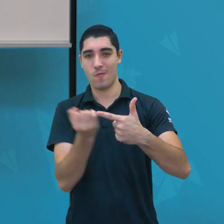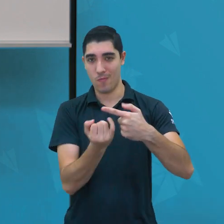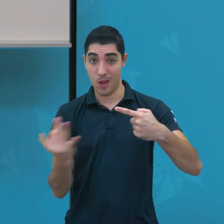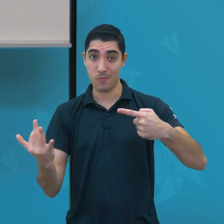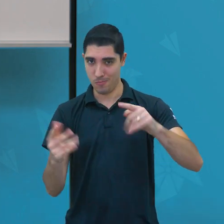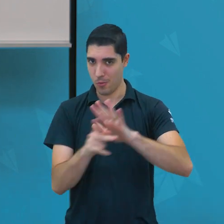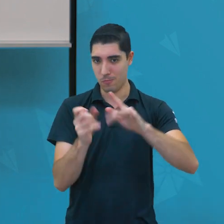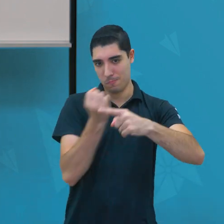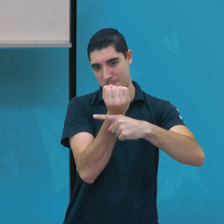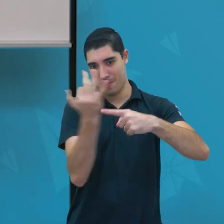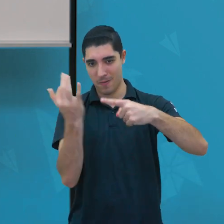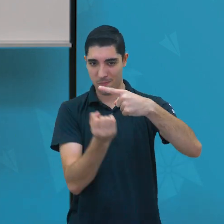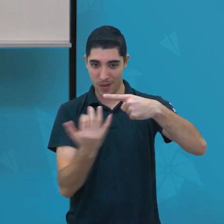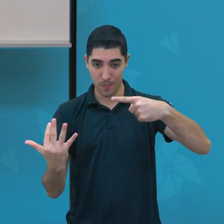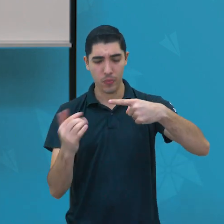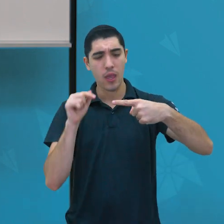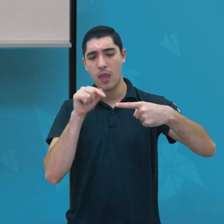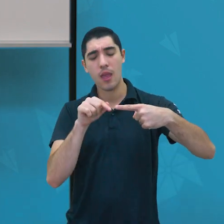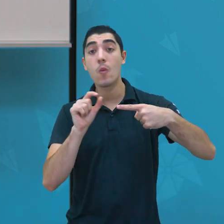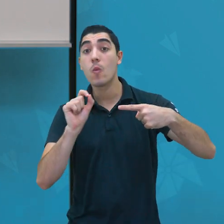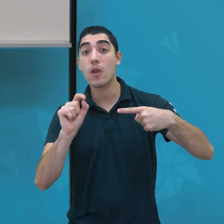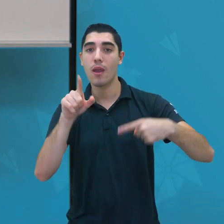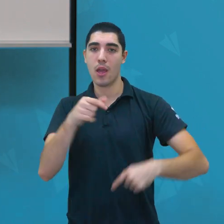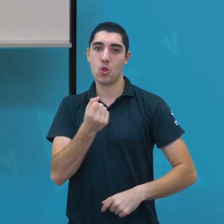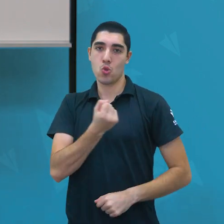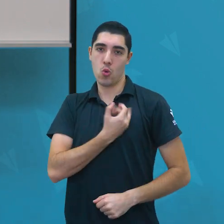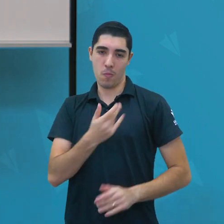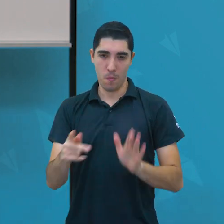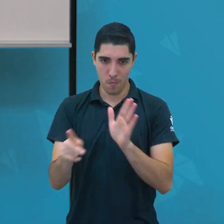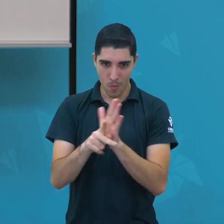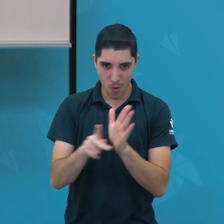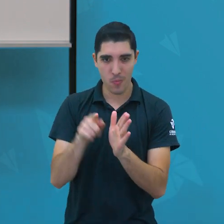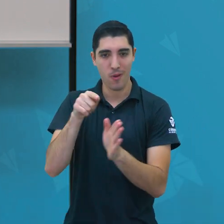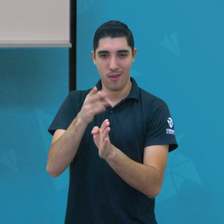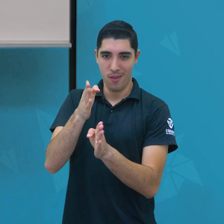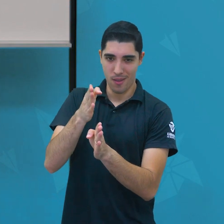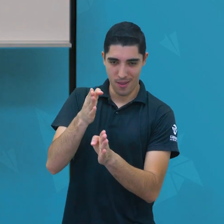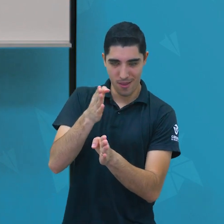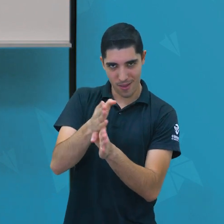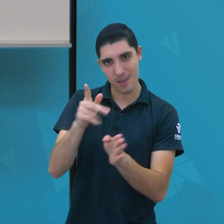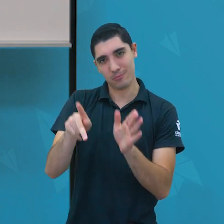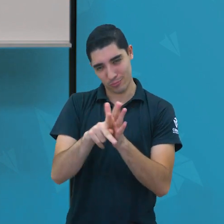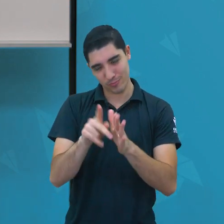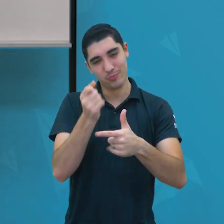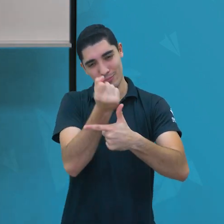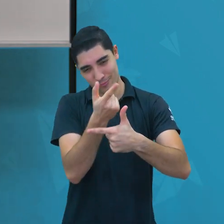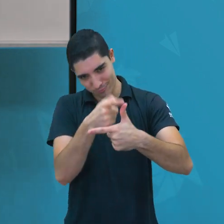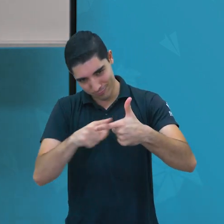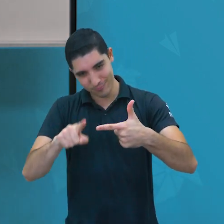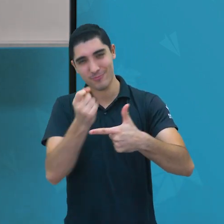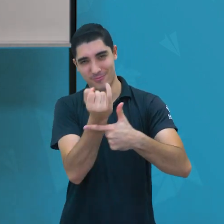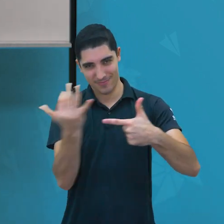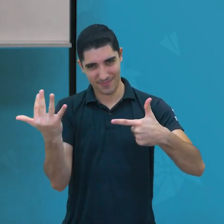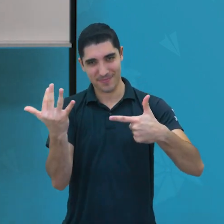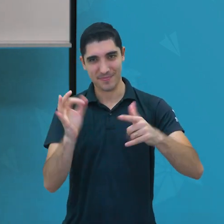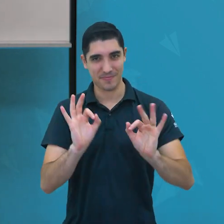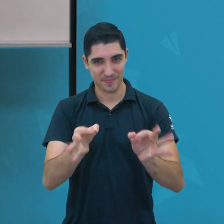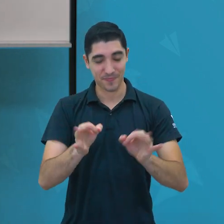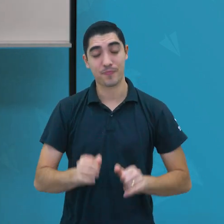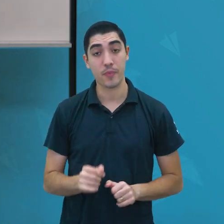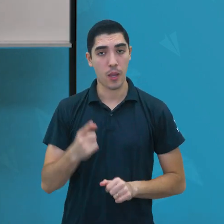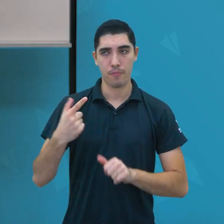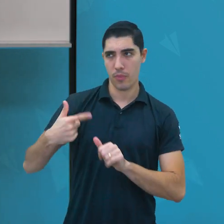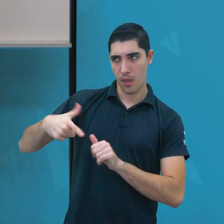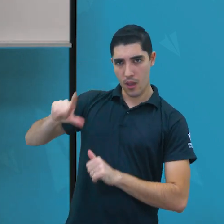frações, essa forma fracionária dos números racionais. Bem, aqui nós vimos na primeira